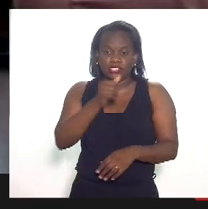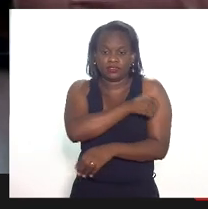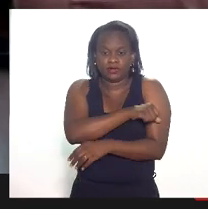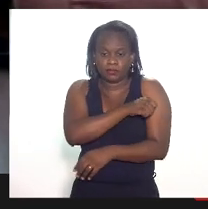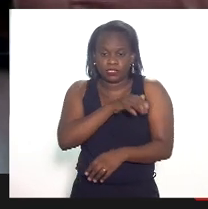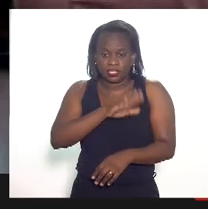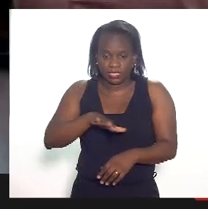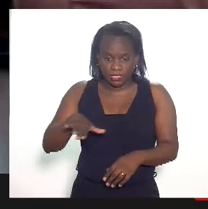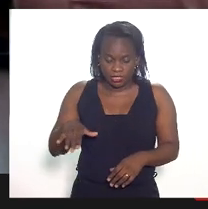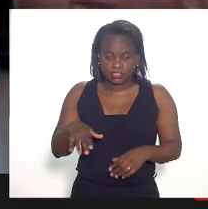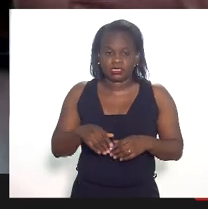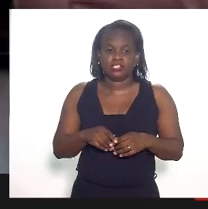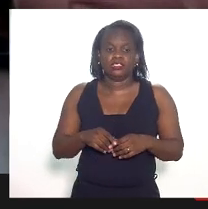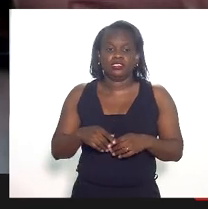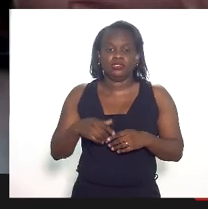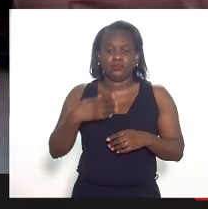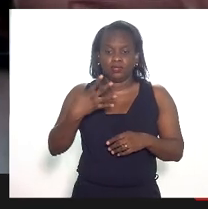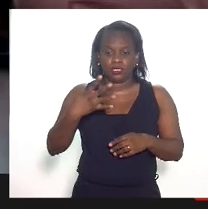pediátrica,